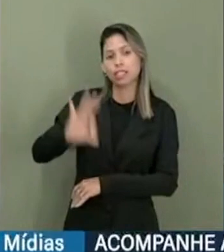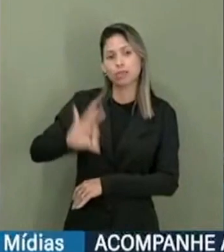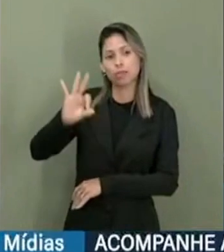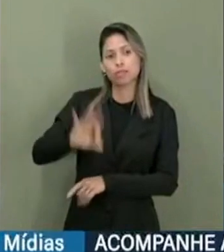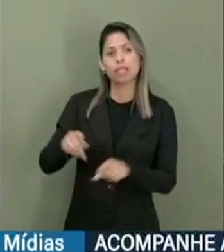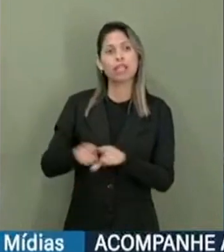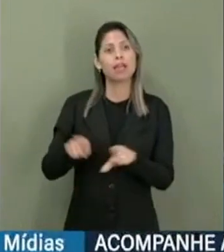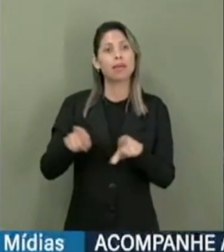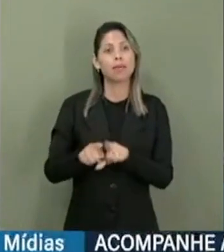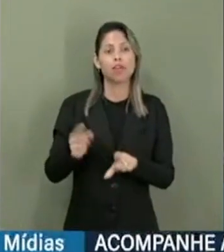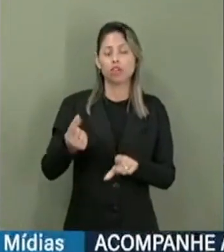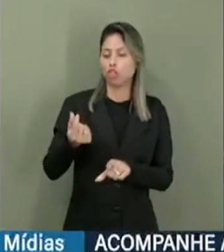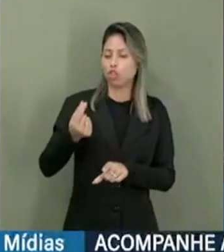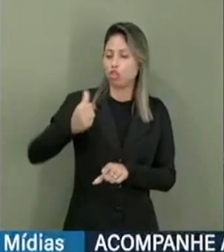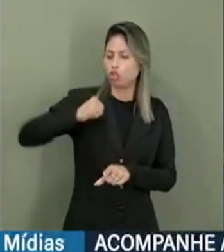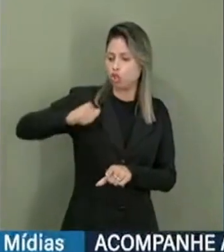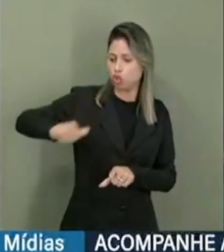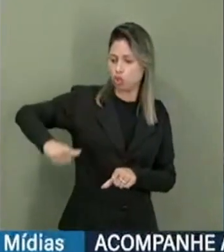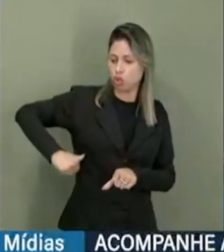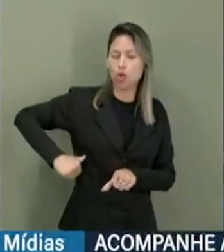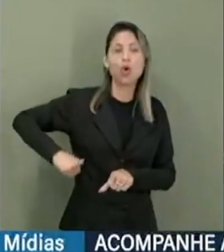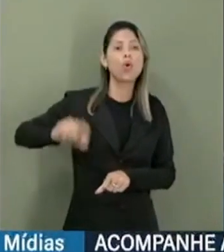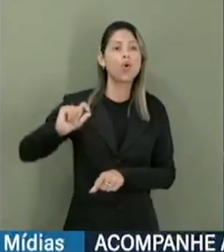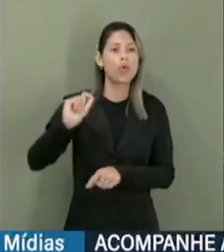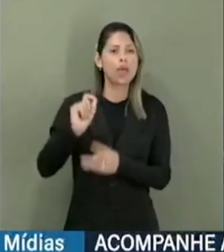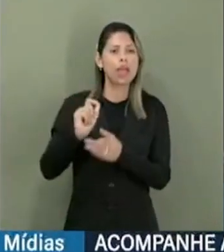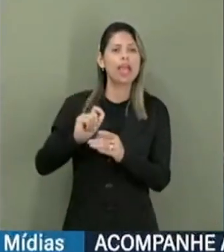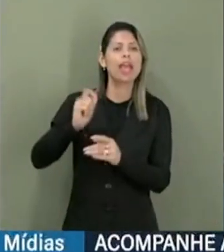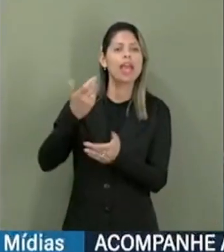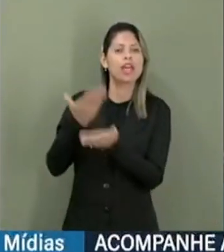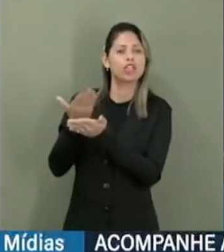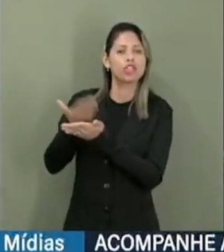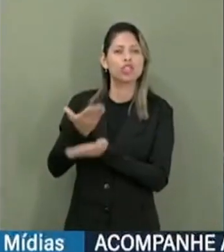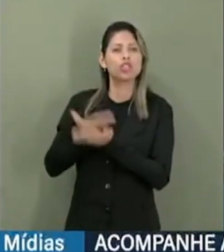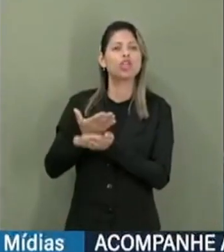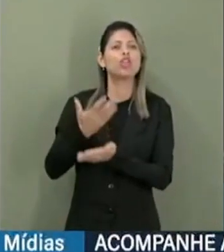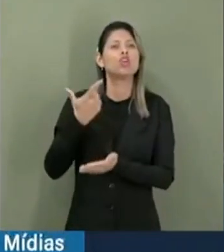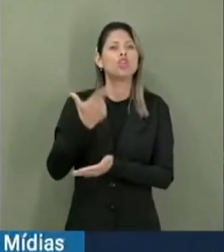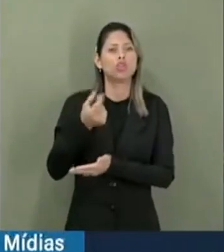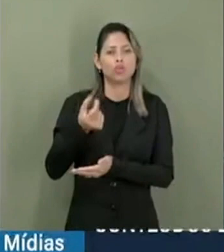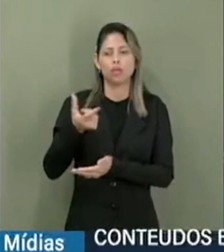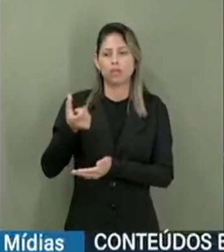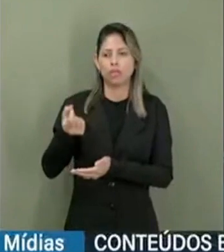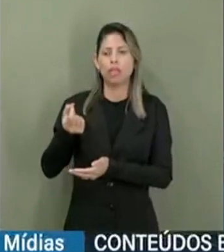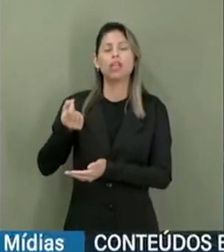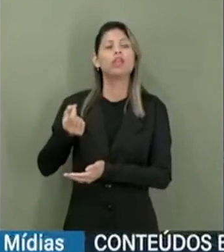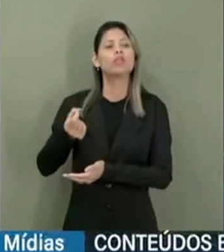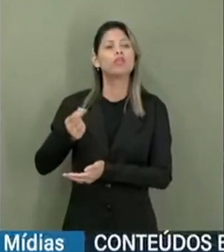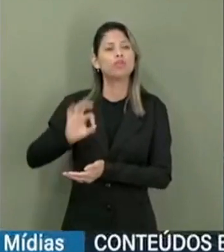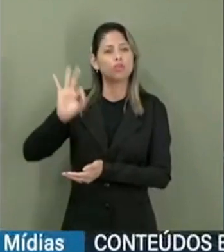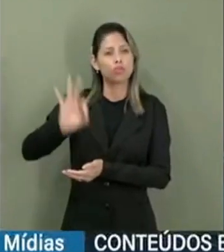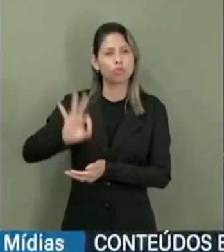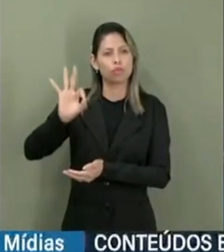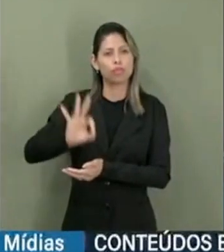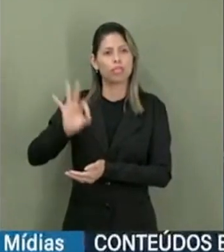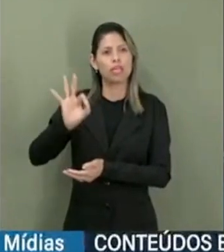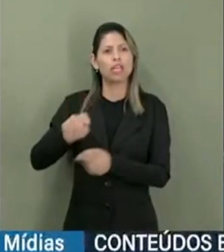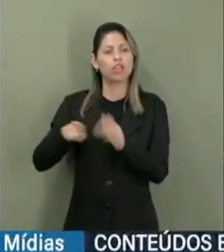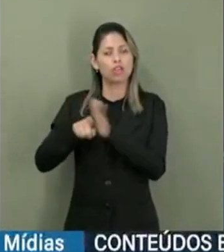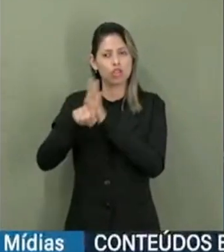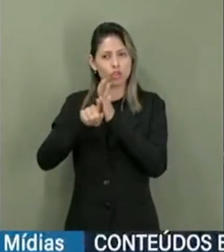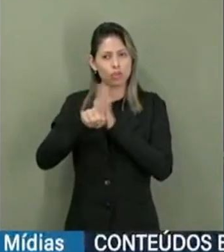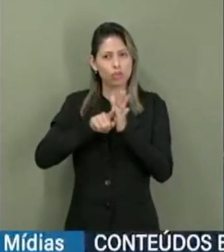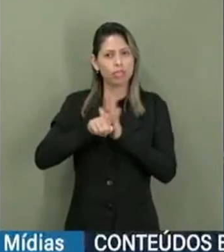de estudo receberam aumento de 200% para pesquisa informação de professores